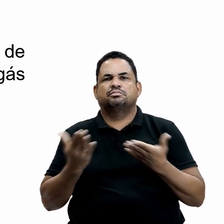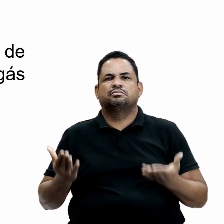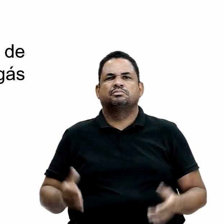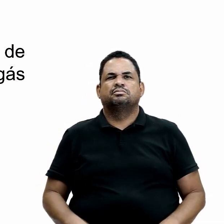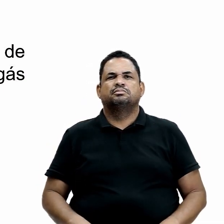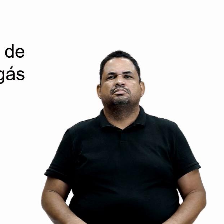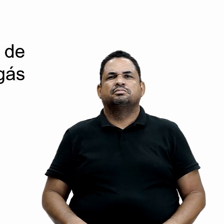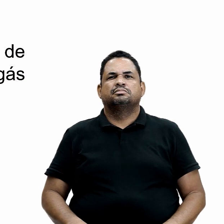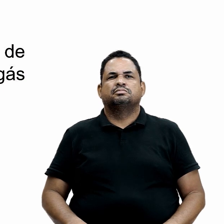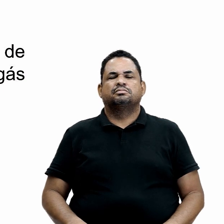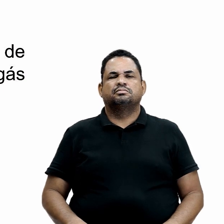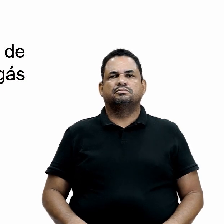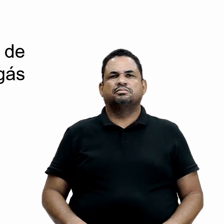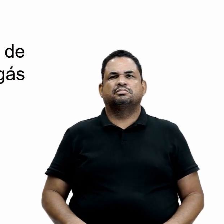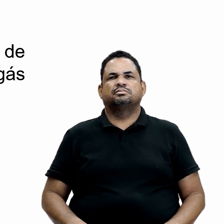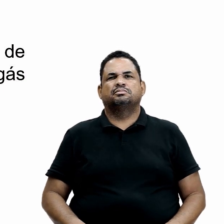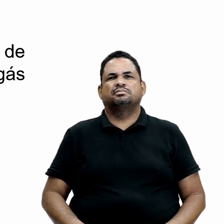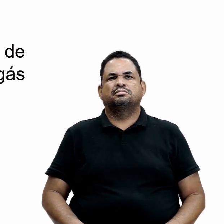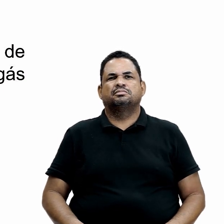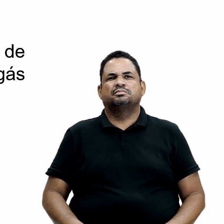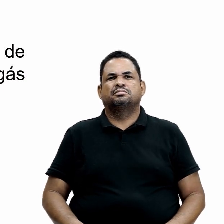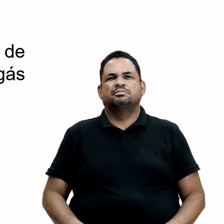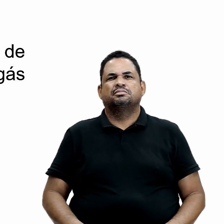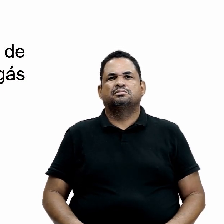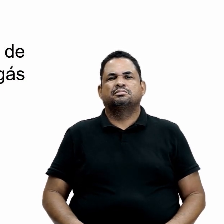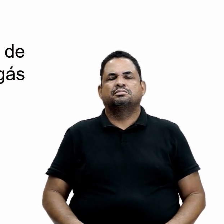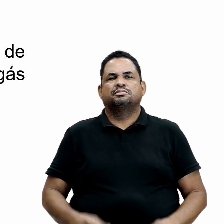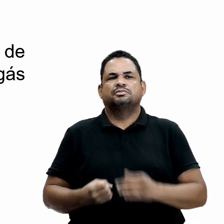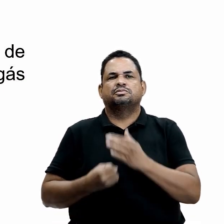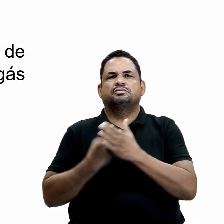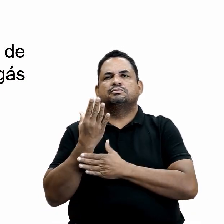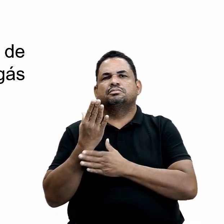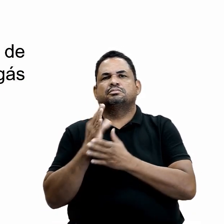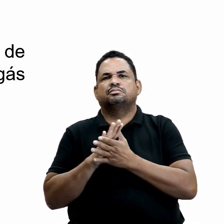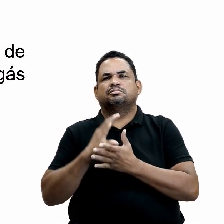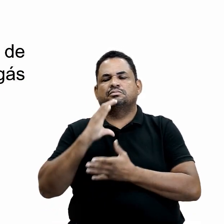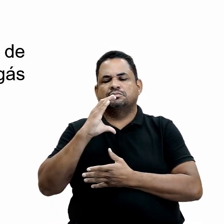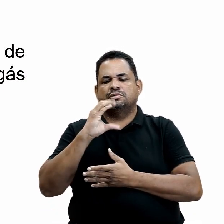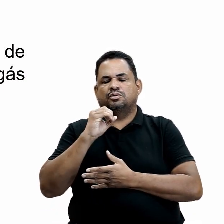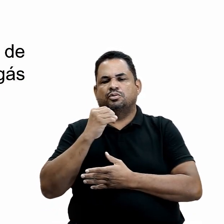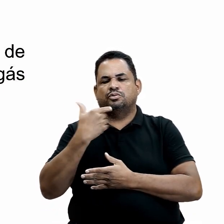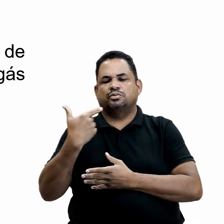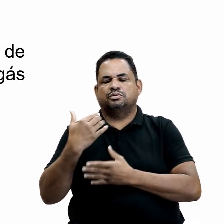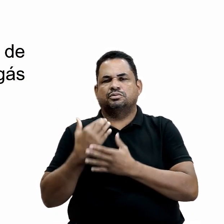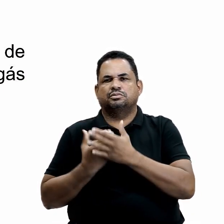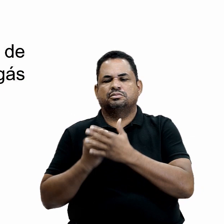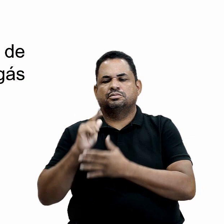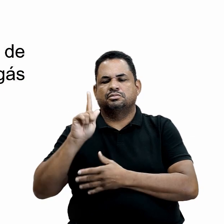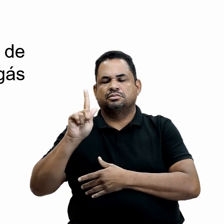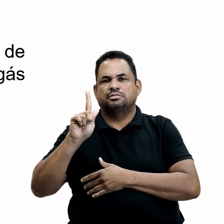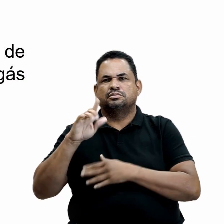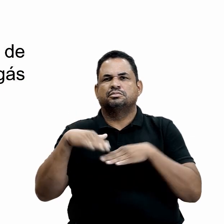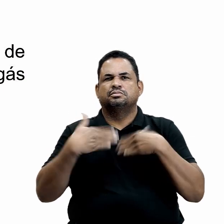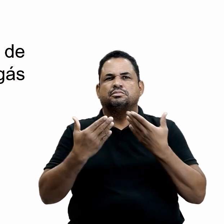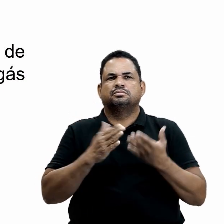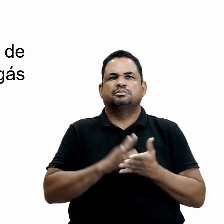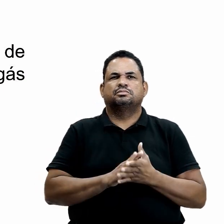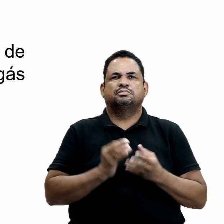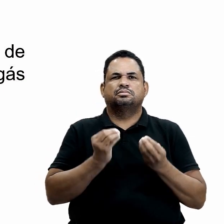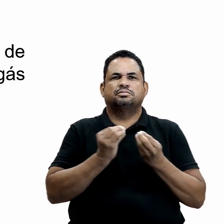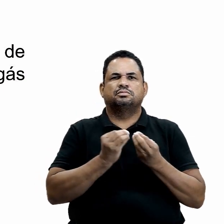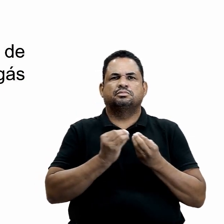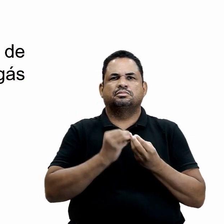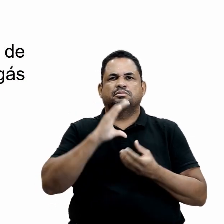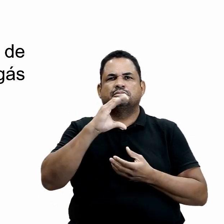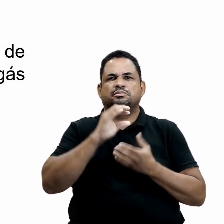sólido, oxigênio no estado gasoso, para formar CO2 no estado gasoso. E aí, uma molécula de carbono reage